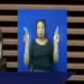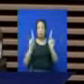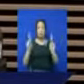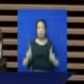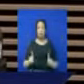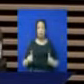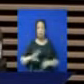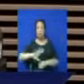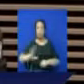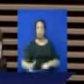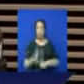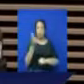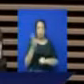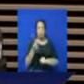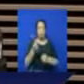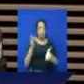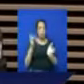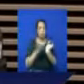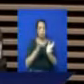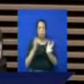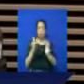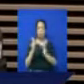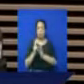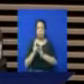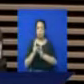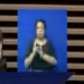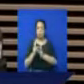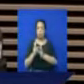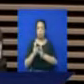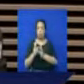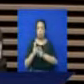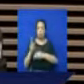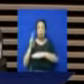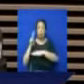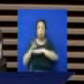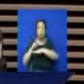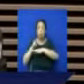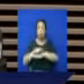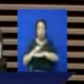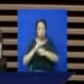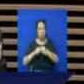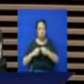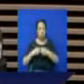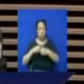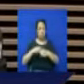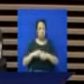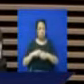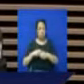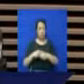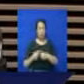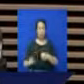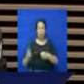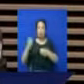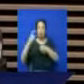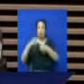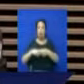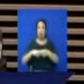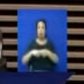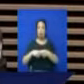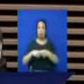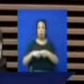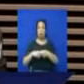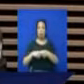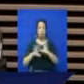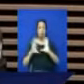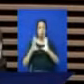salvação. Jesus, toma essa cidade em tuas mãos, restitui o que o inimigo tem